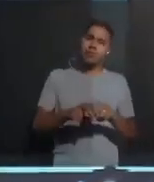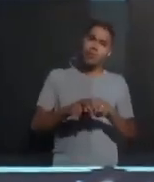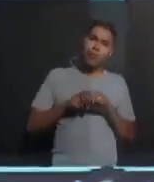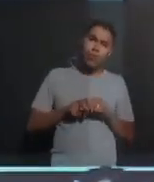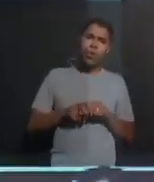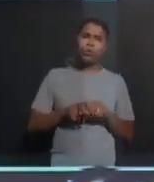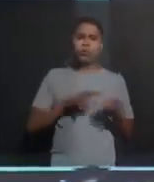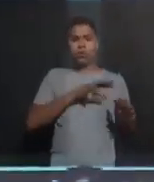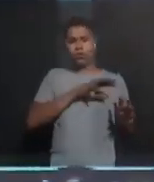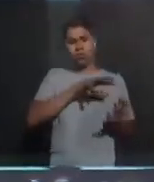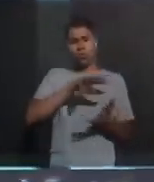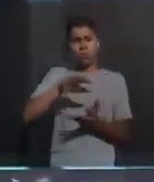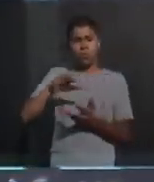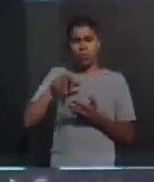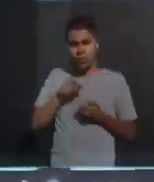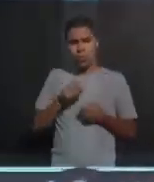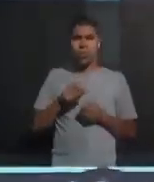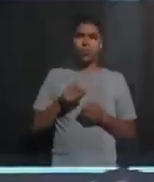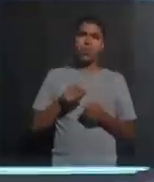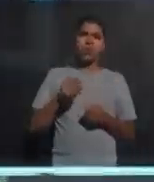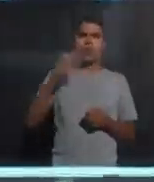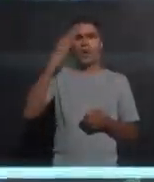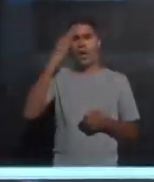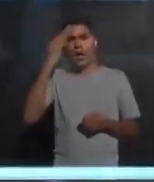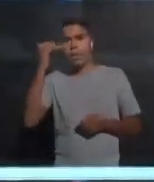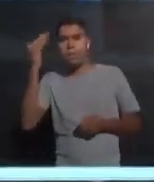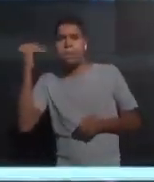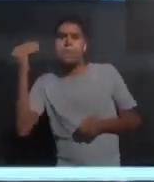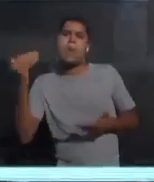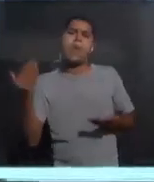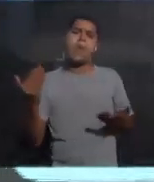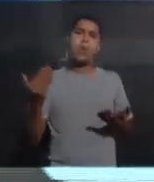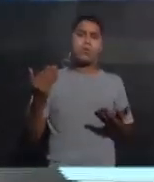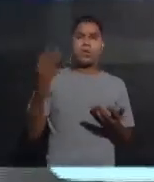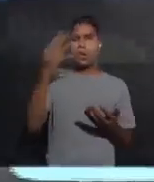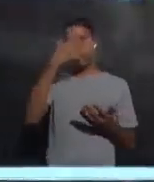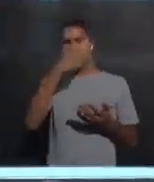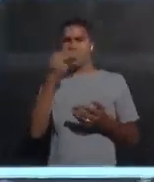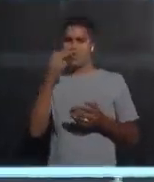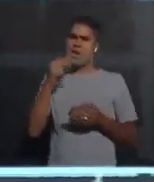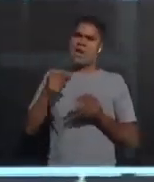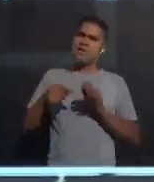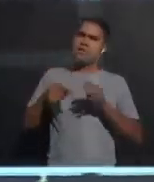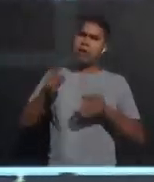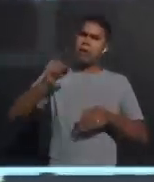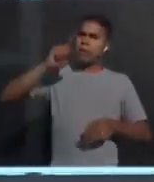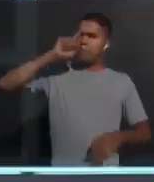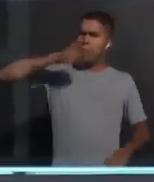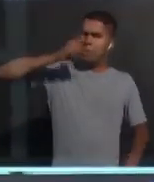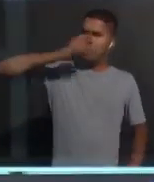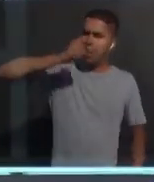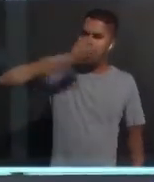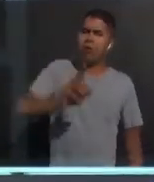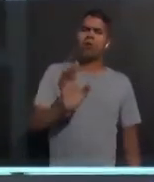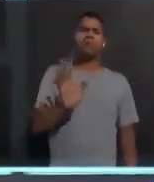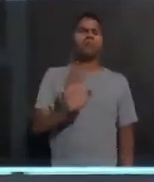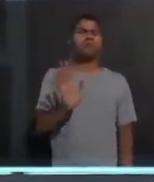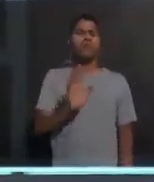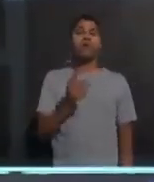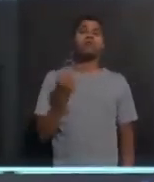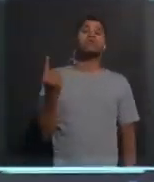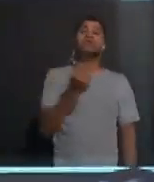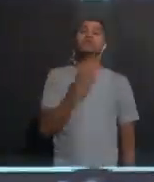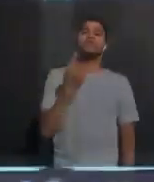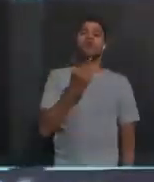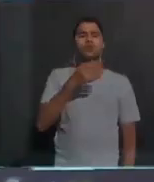que o mundo que a moda que a beleza dita que você tem que ser não só que nós temos que ser